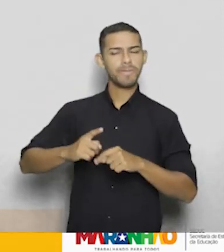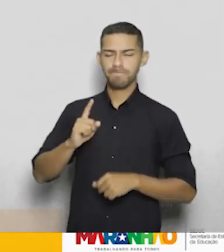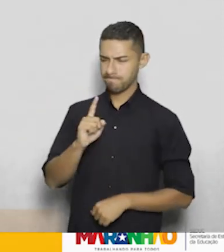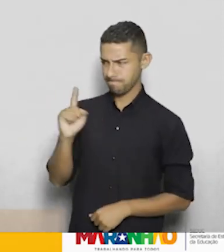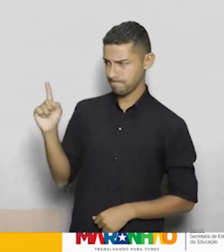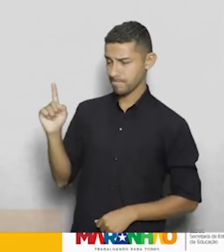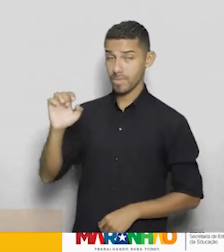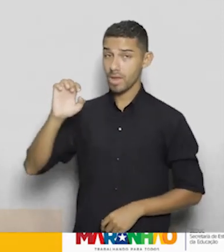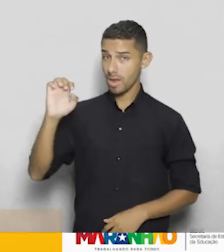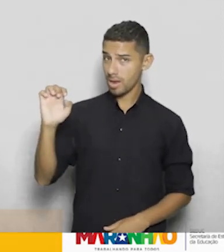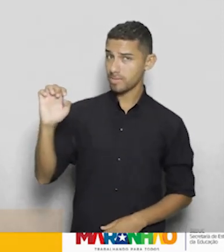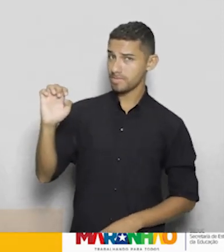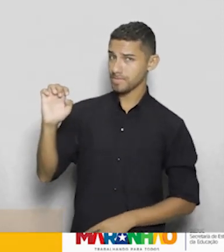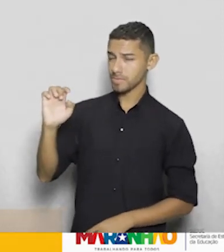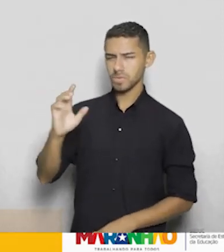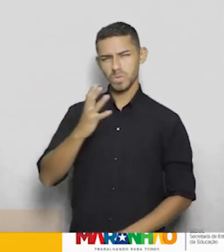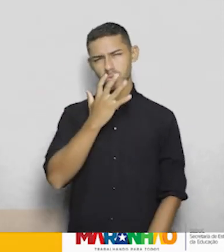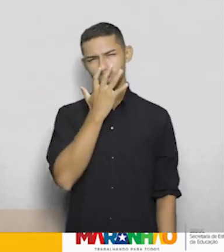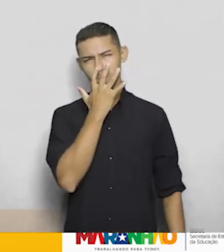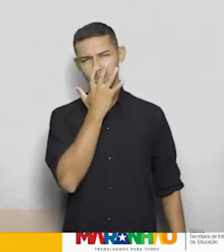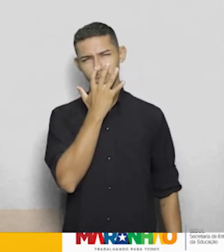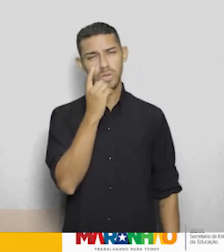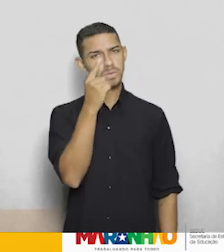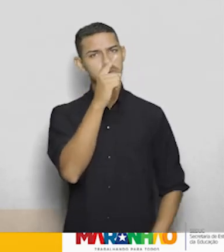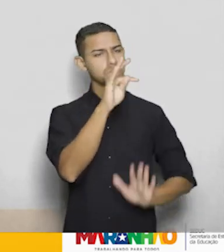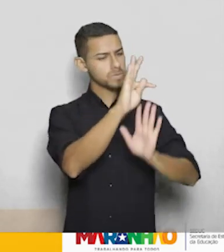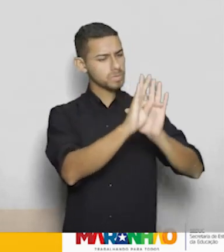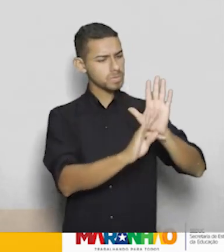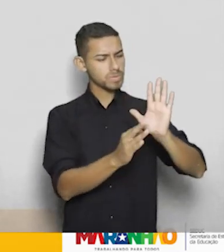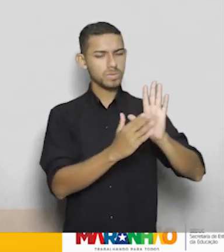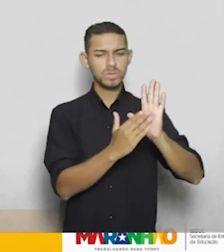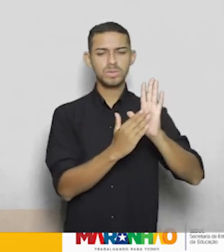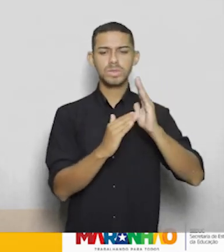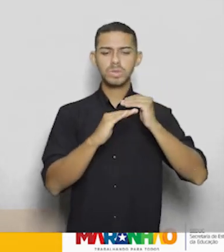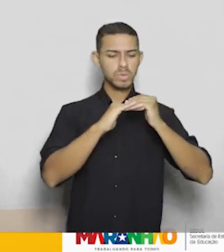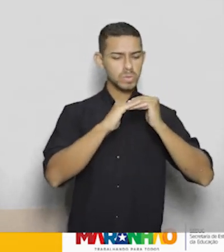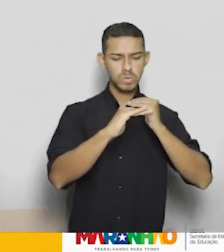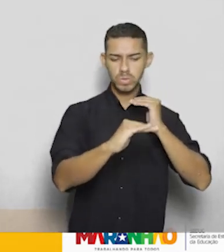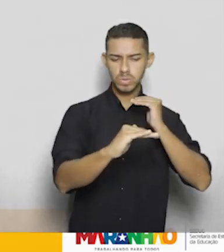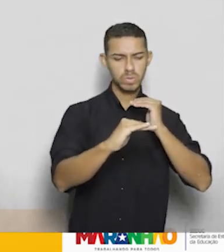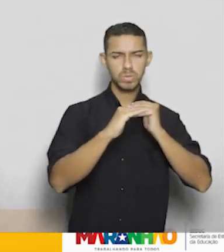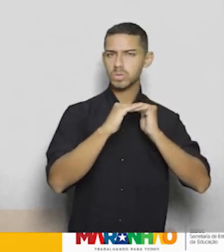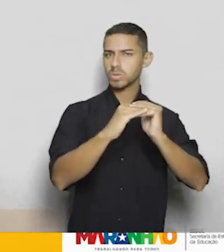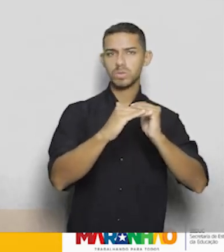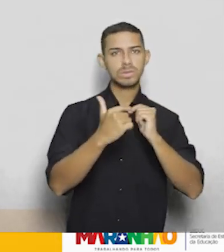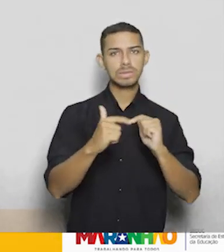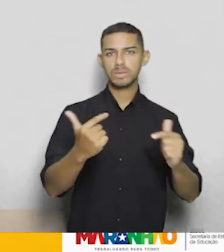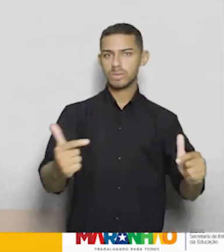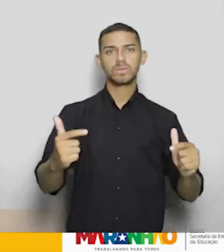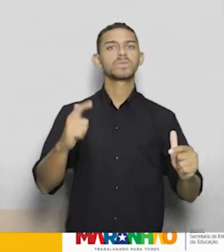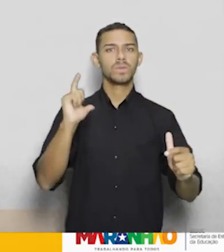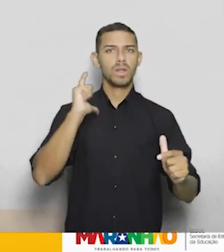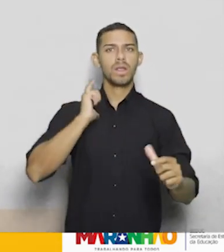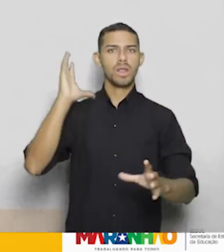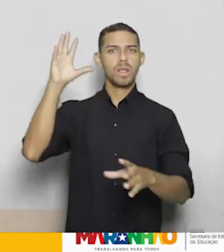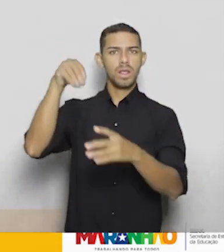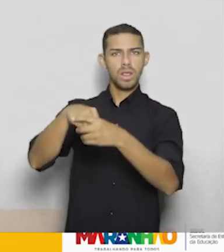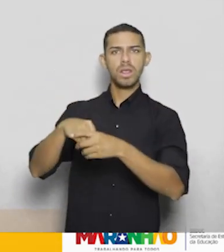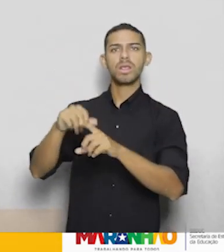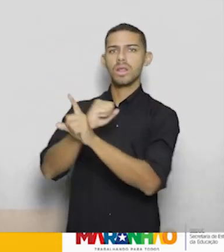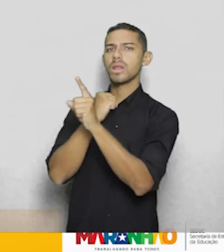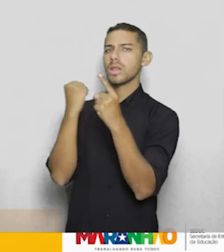E? Porque você observa no texto que há uma inconstância, tá, na sociedade e que são